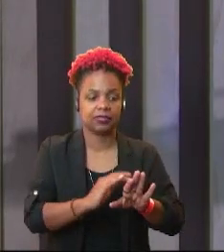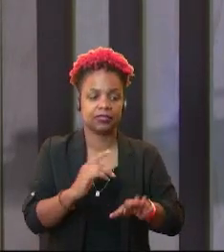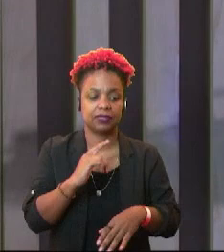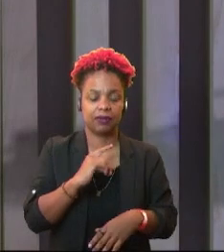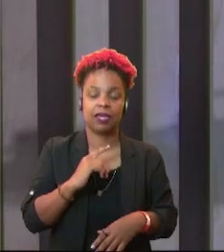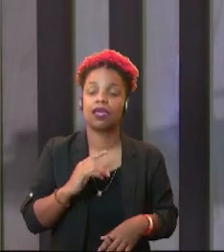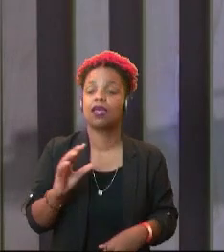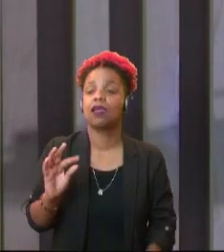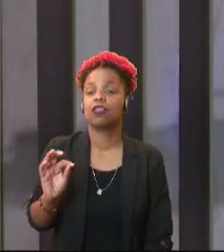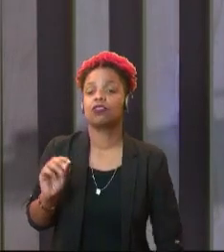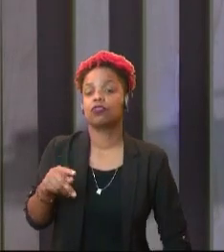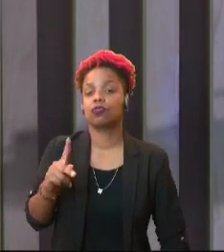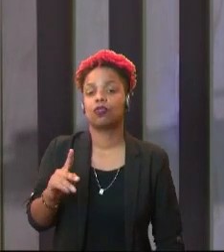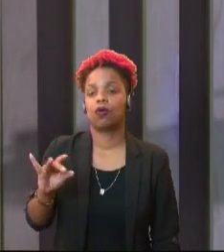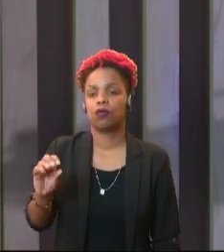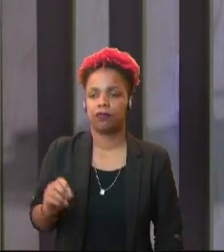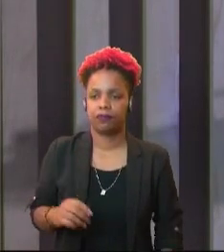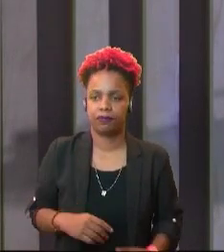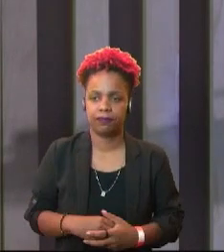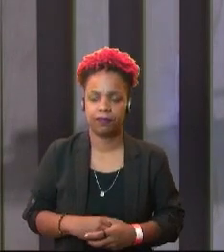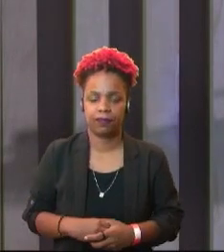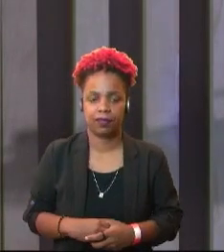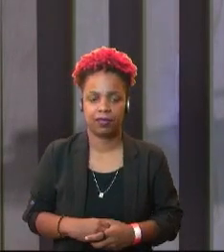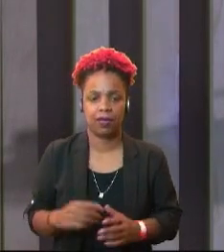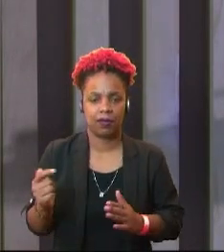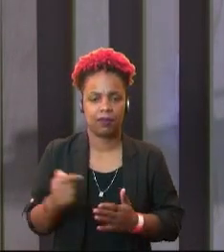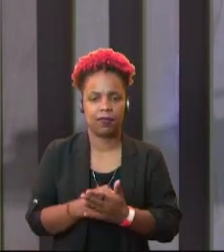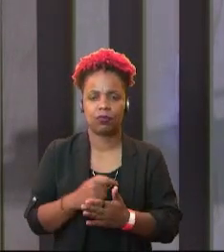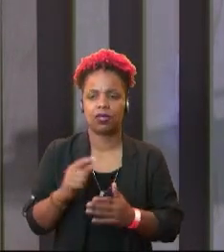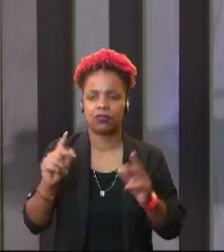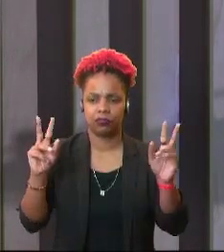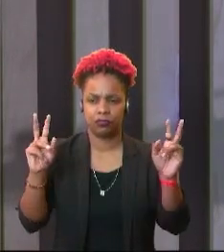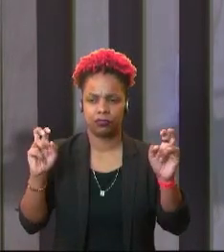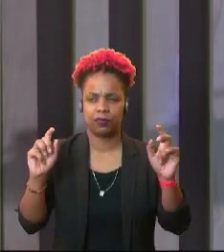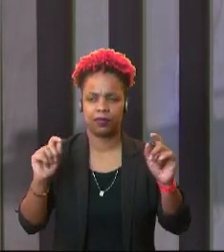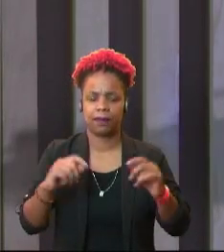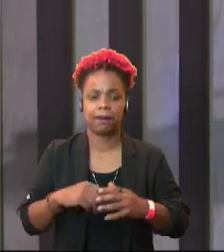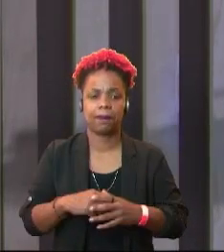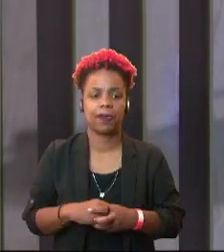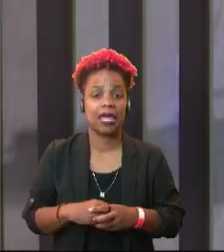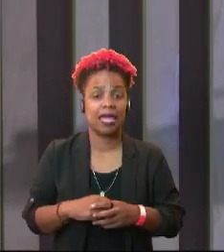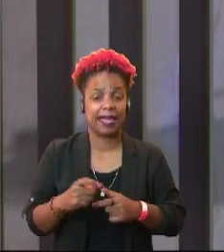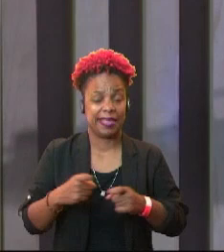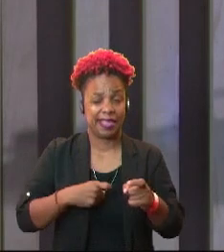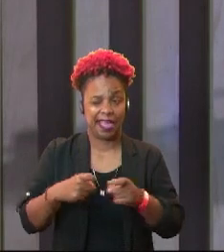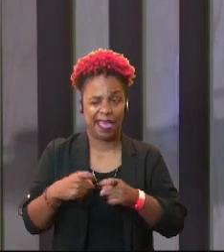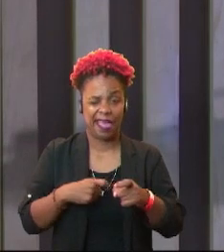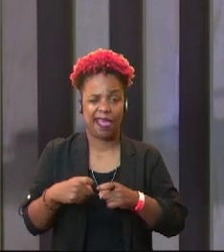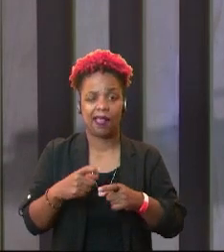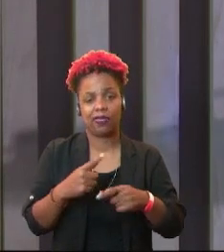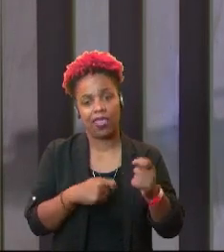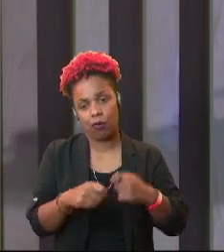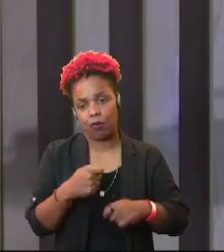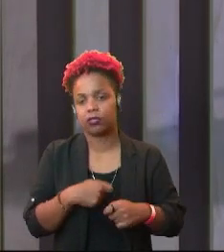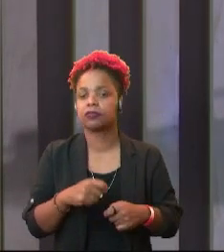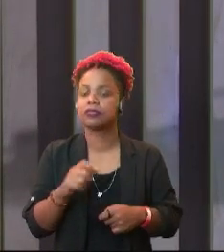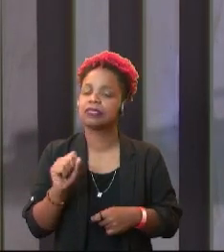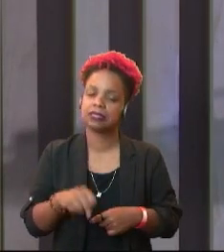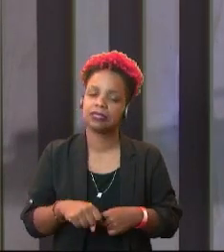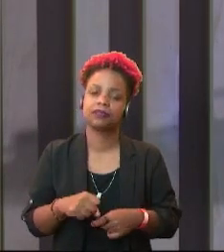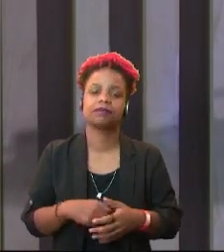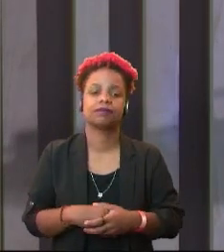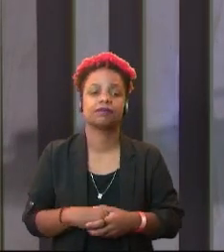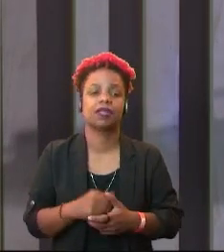em Tóquio. E agora na pergunta maior sobre se a guerra é um negócio, podemos falar muito sobre isso, mas eu